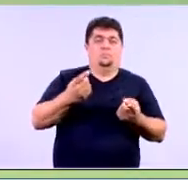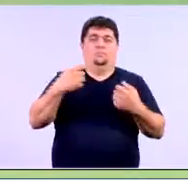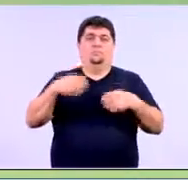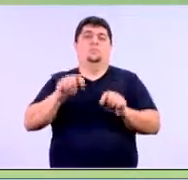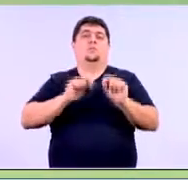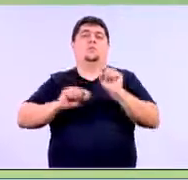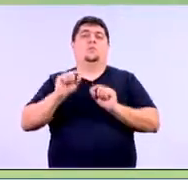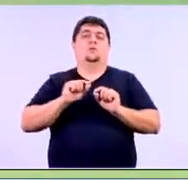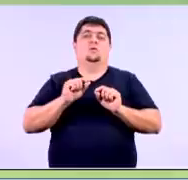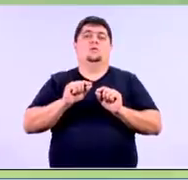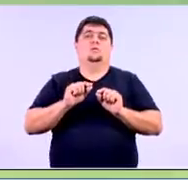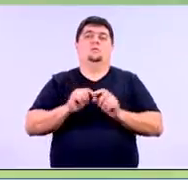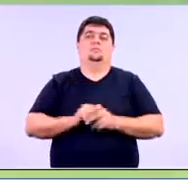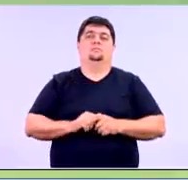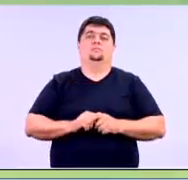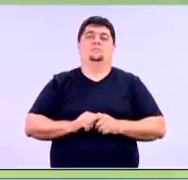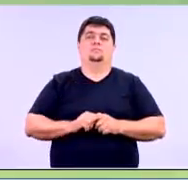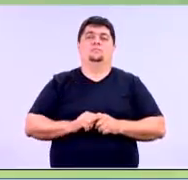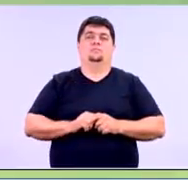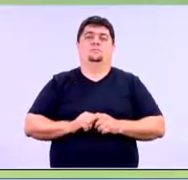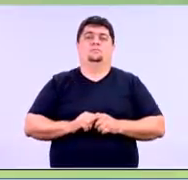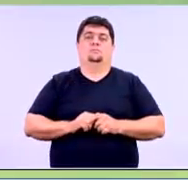então